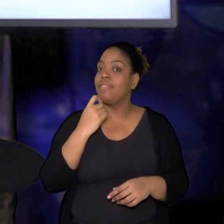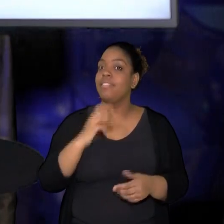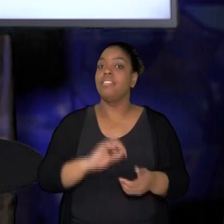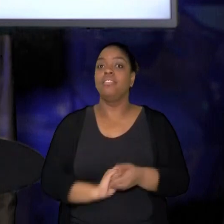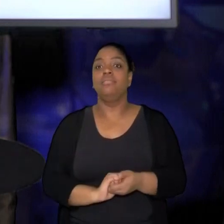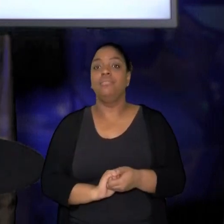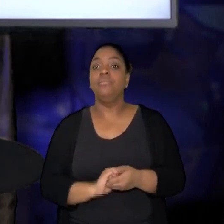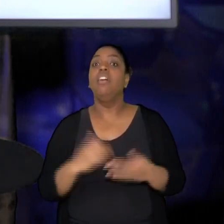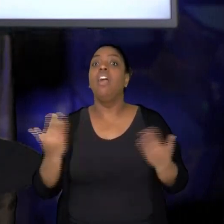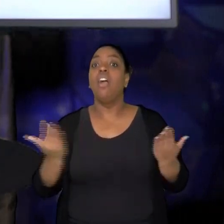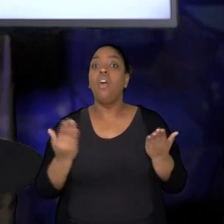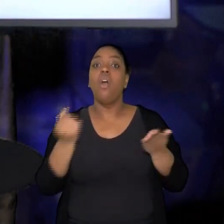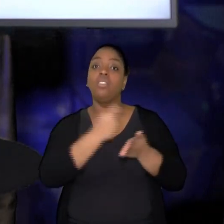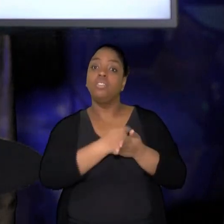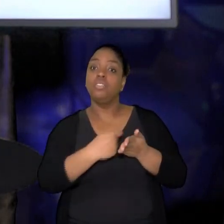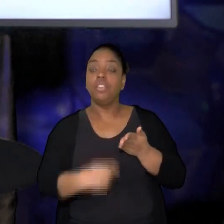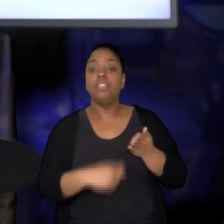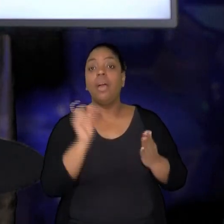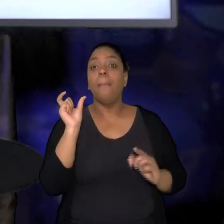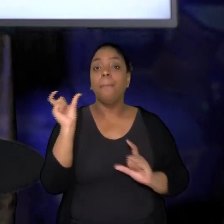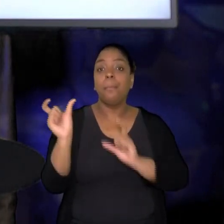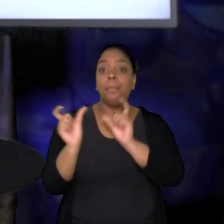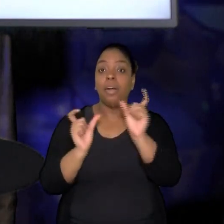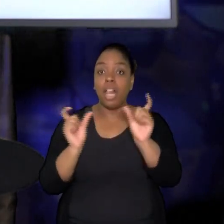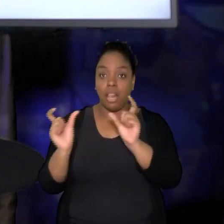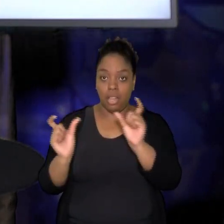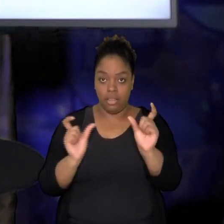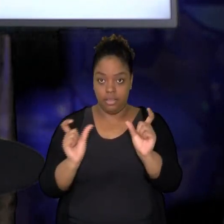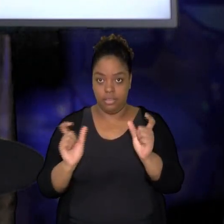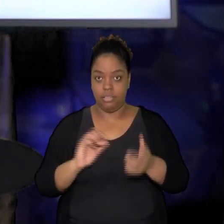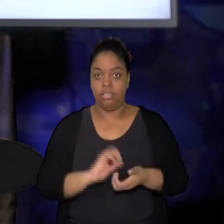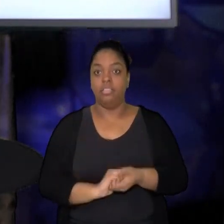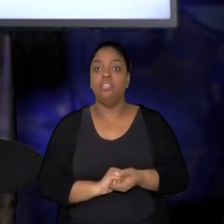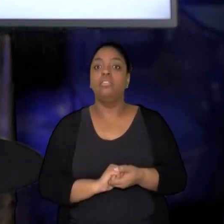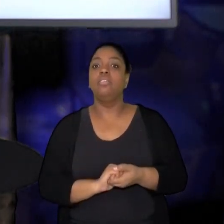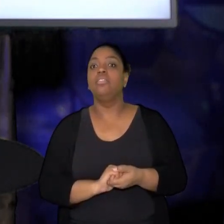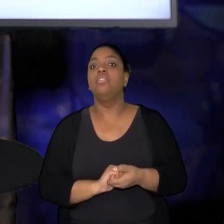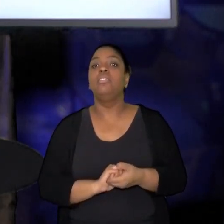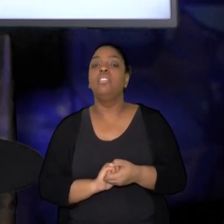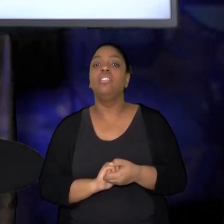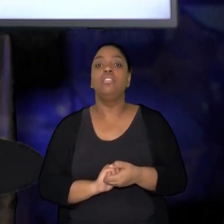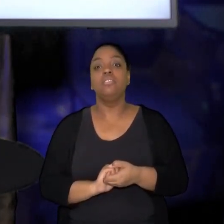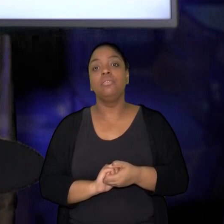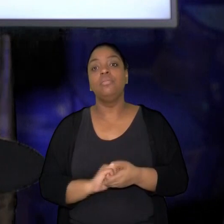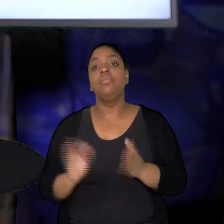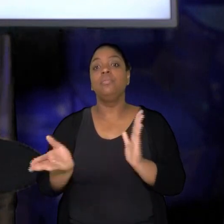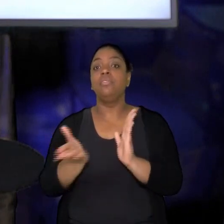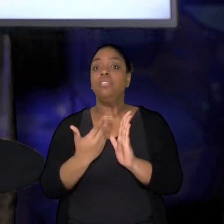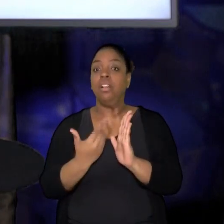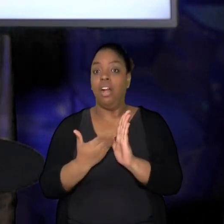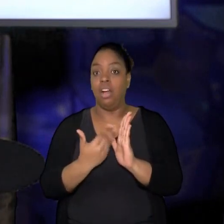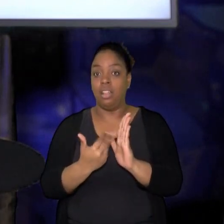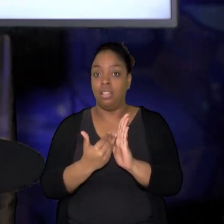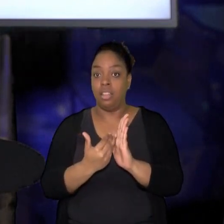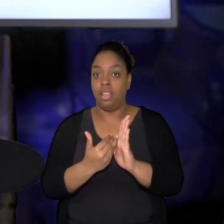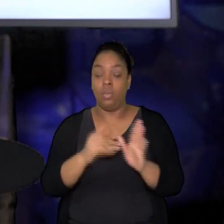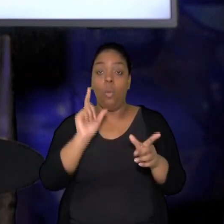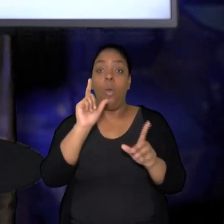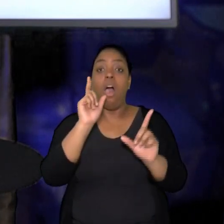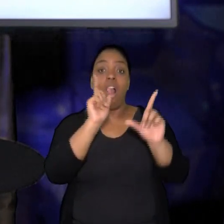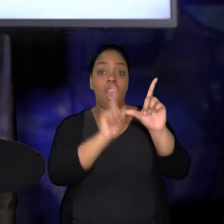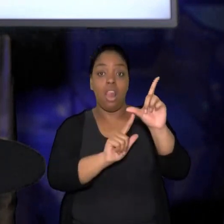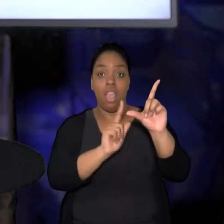Vamos escrever algumas palavras? Pega seu caderno. Troque a letra inicial das